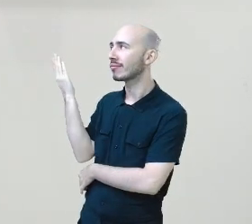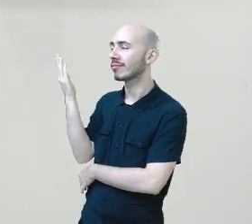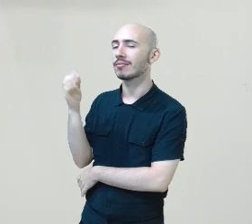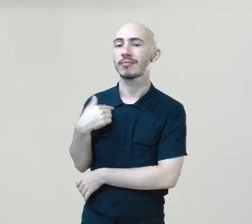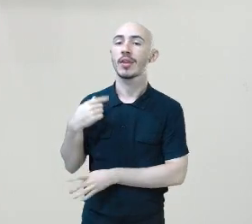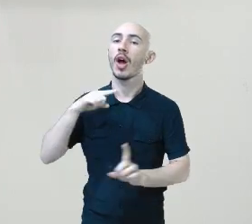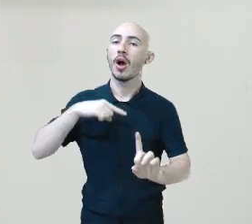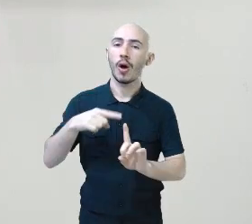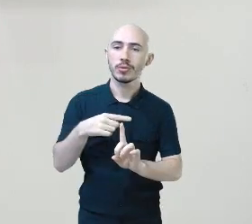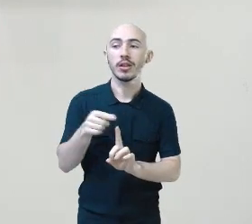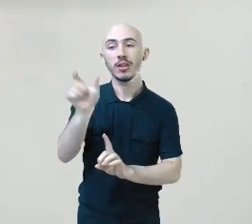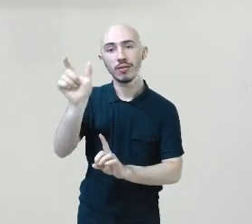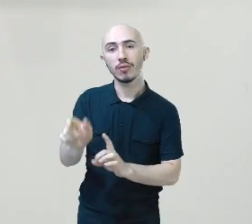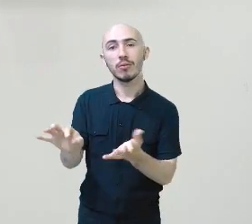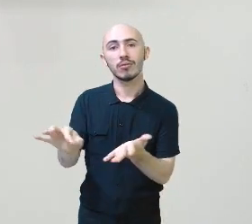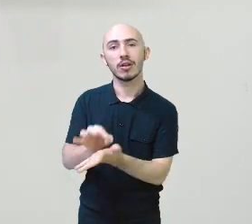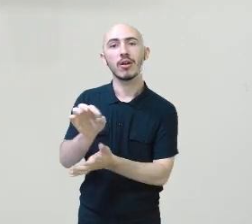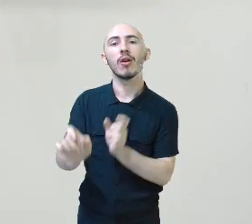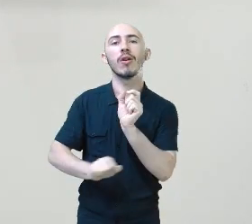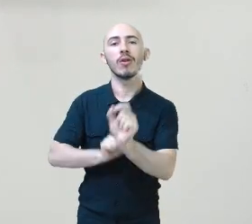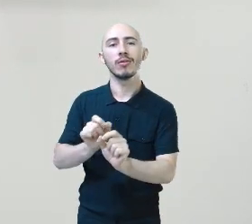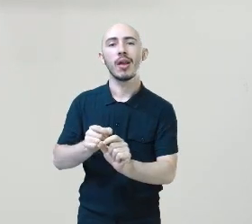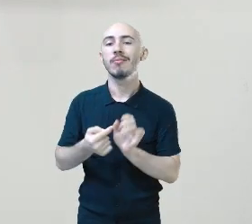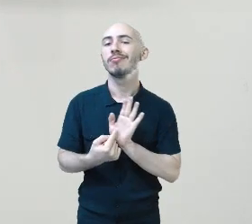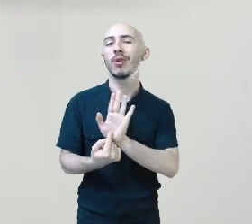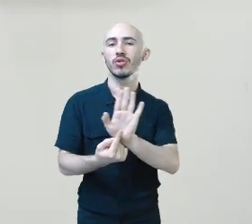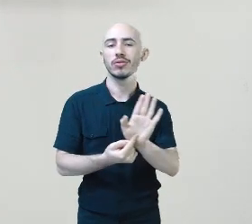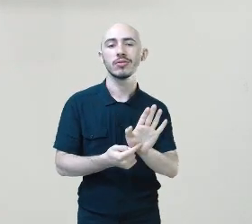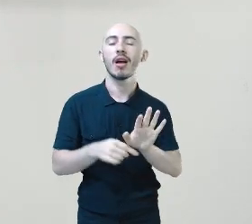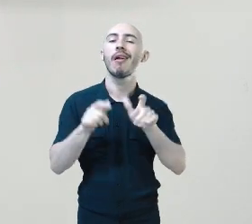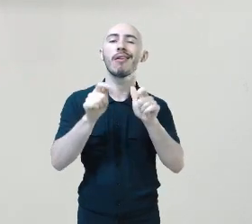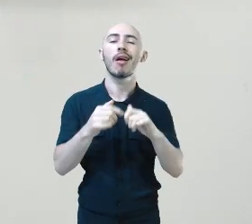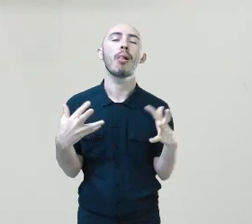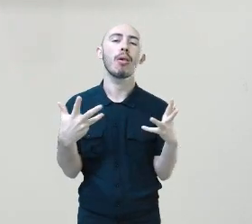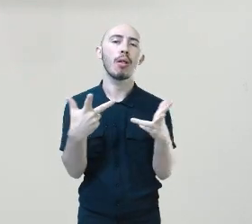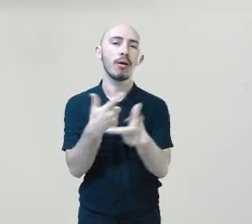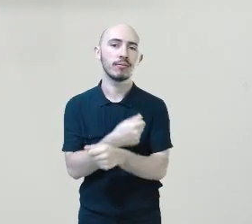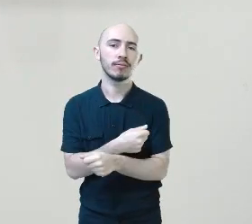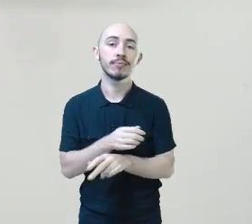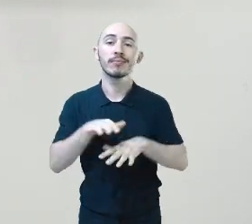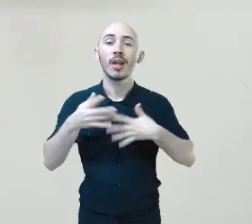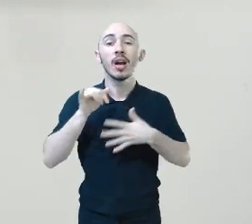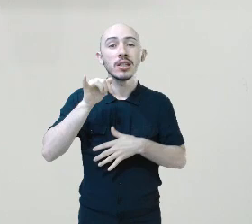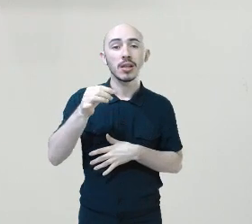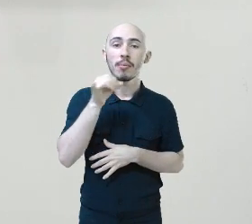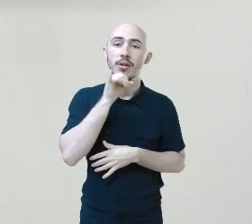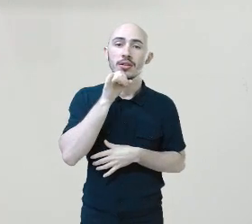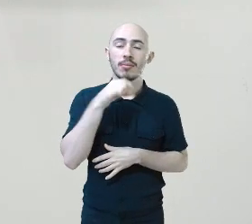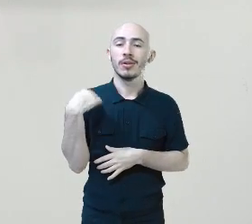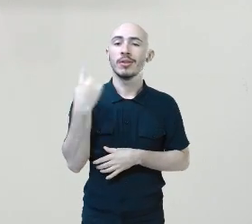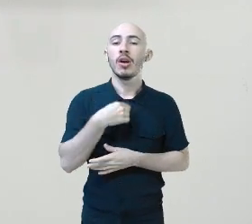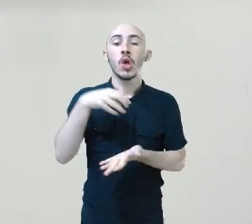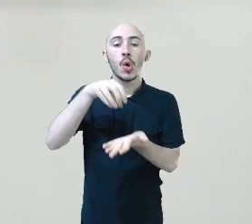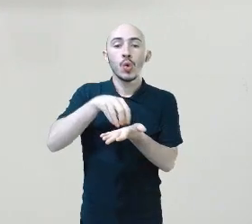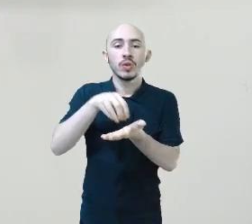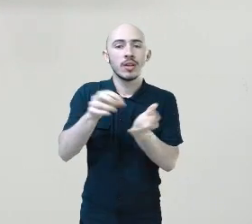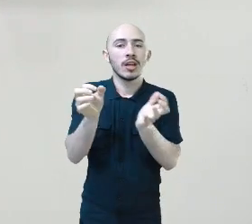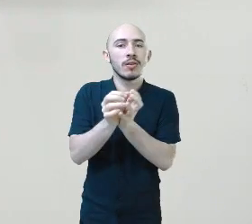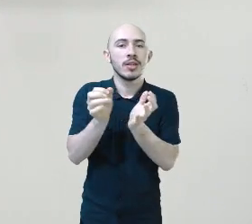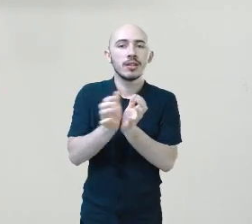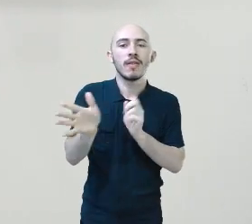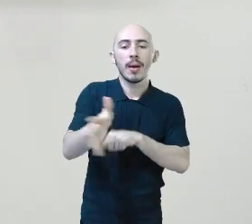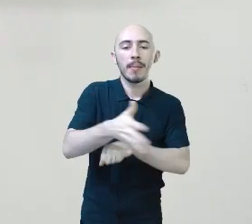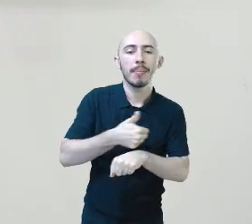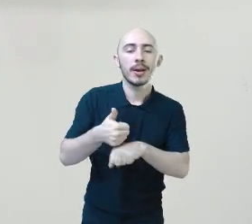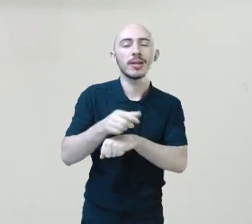do artista mostrar um oásis. Quando a gente pensa na cidade grande, quando a gente pensa no centro do Recife, Praça do Derby, a